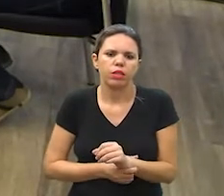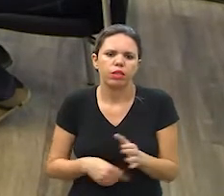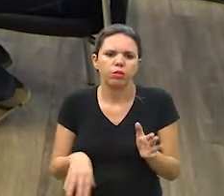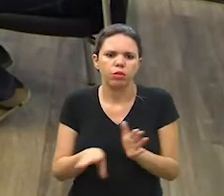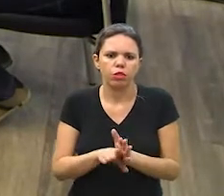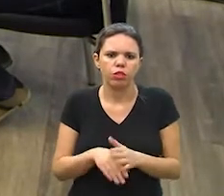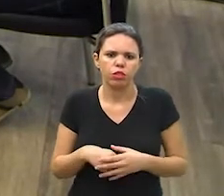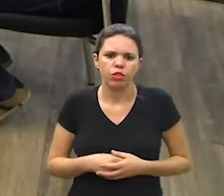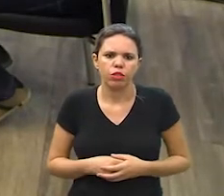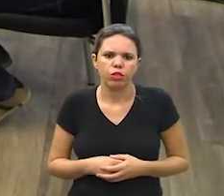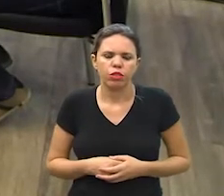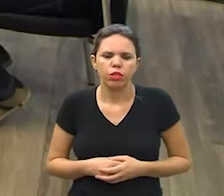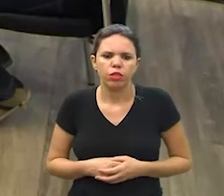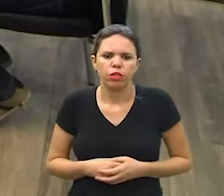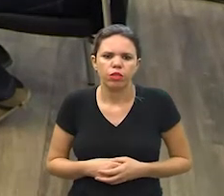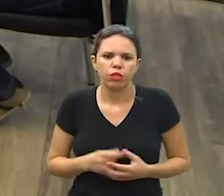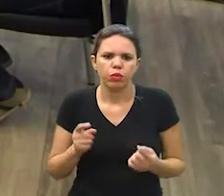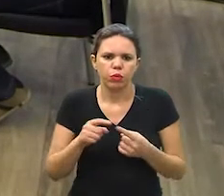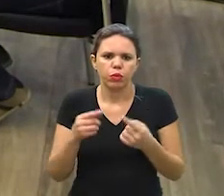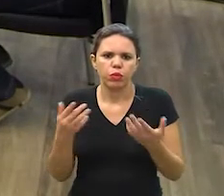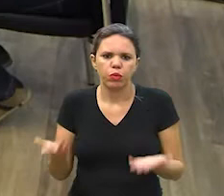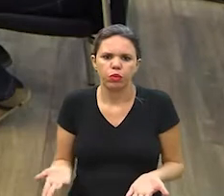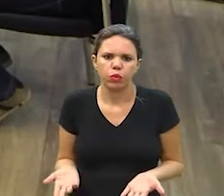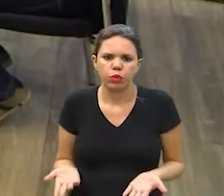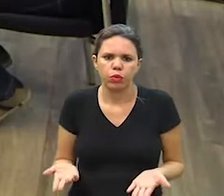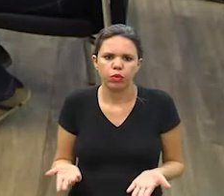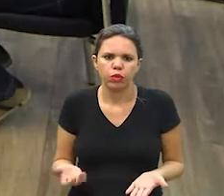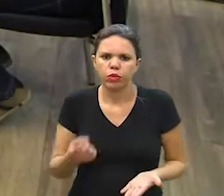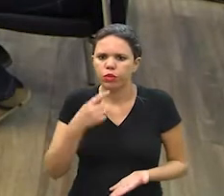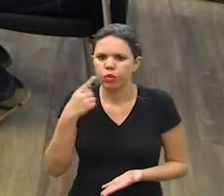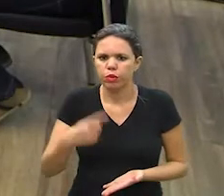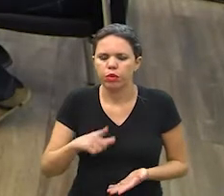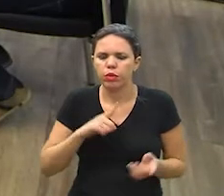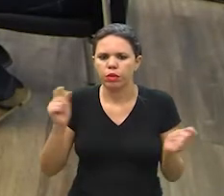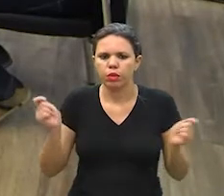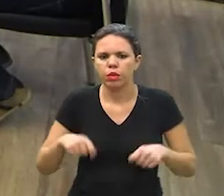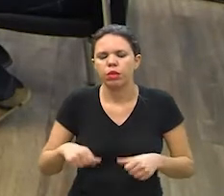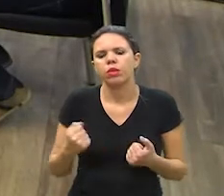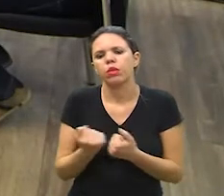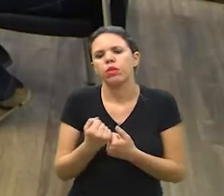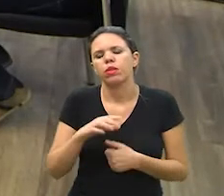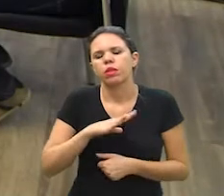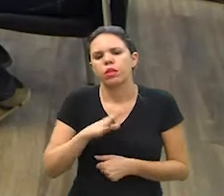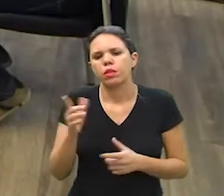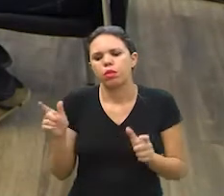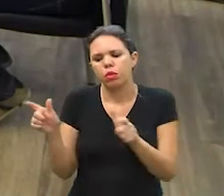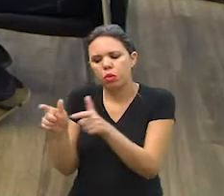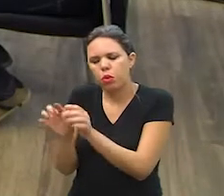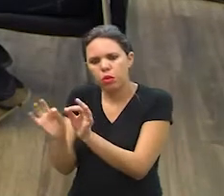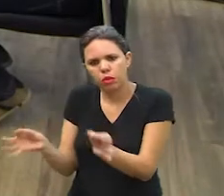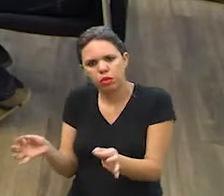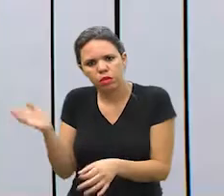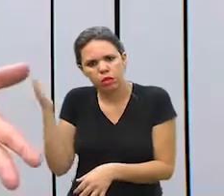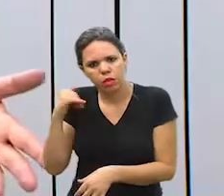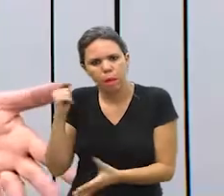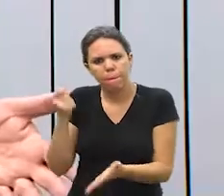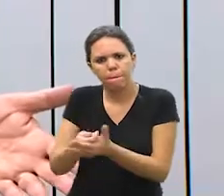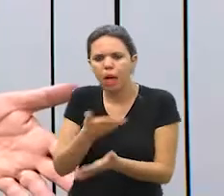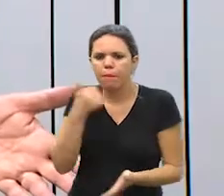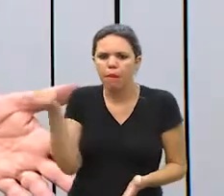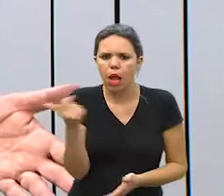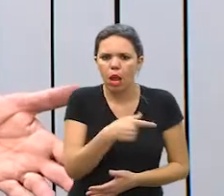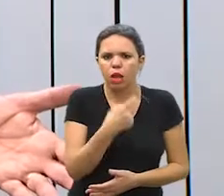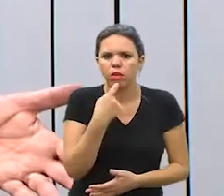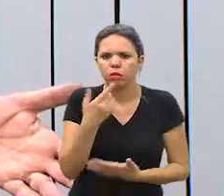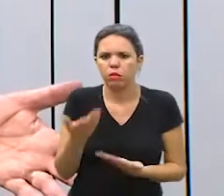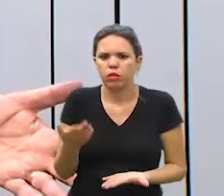chegarmos nesse ponto, né? Ver se Campinas tem condições, porque as cidades menores da região, você sabe que paga melhor do que